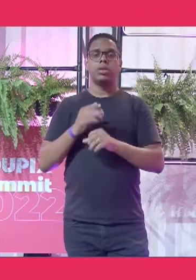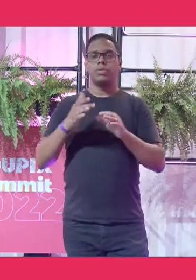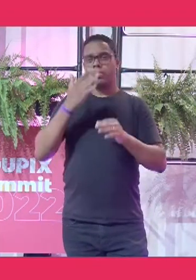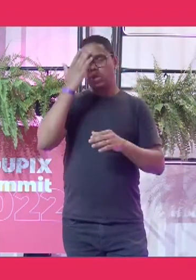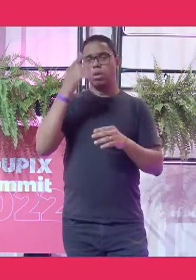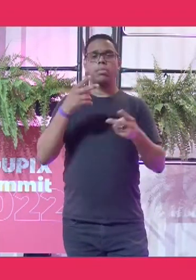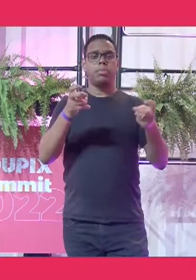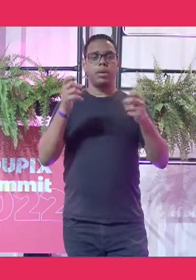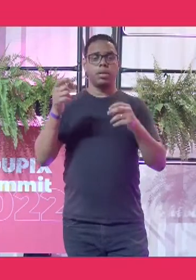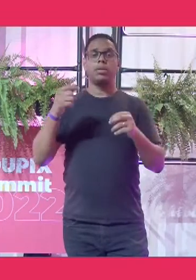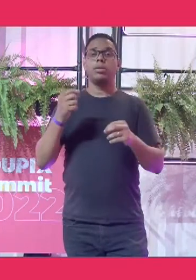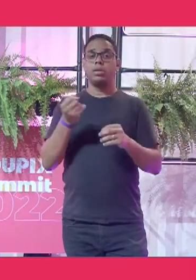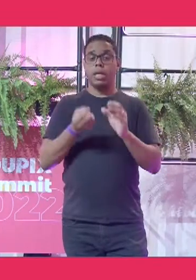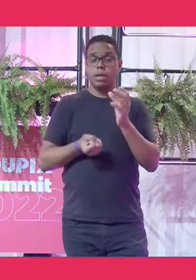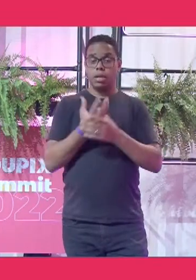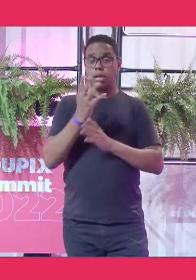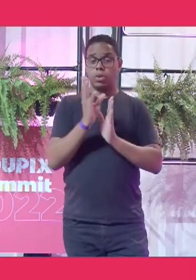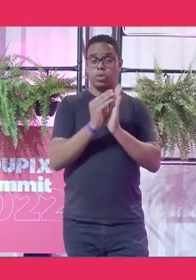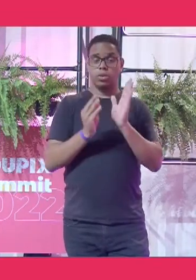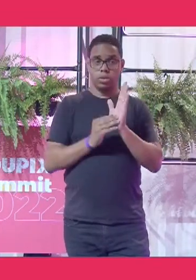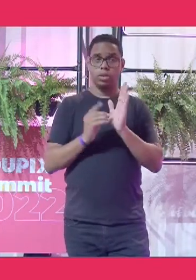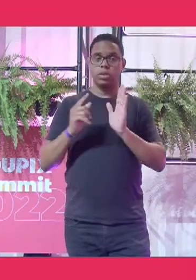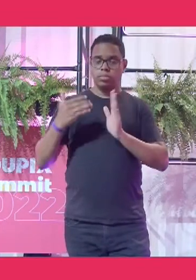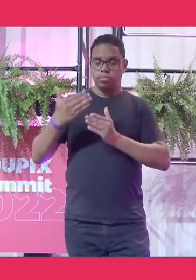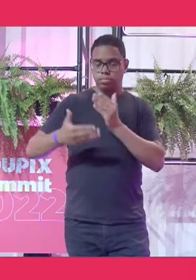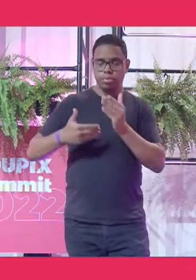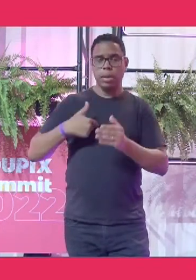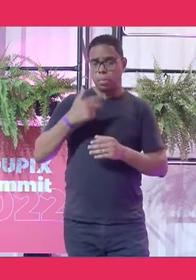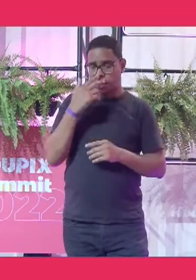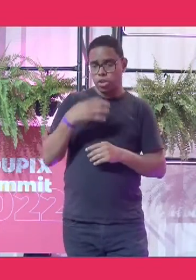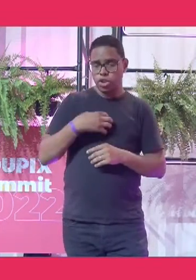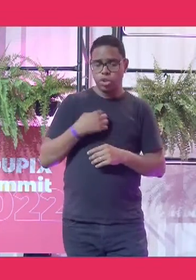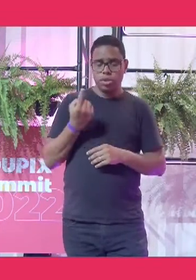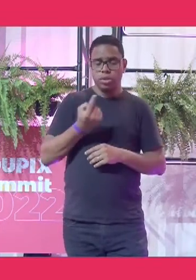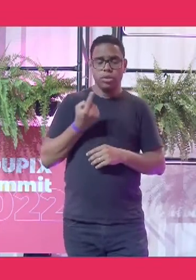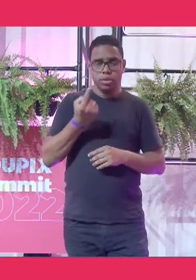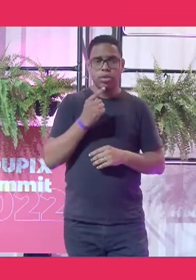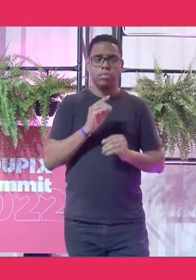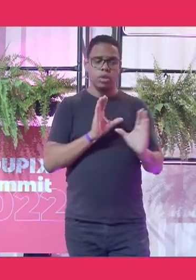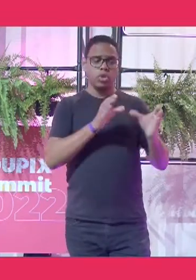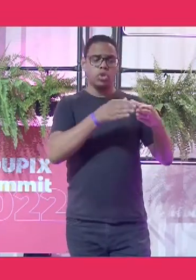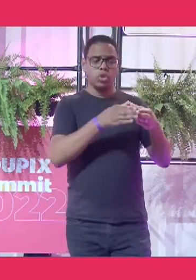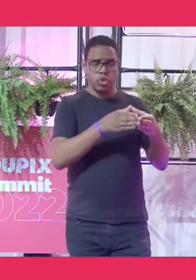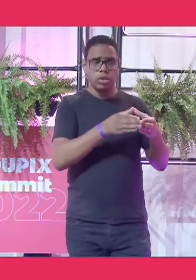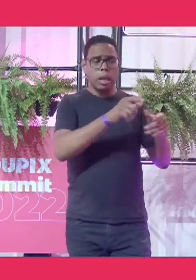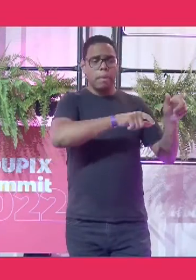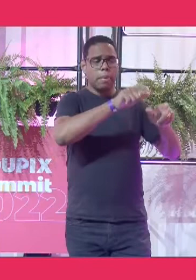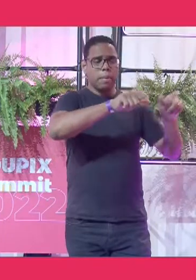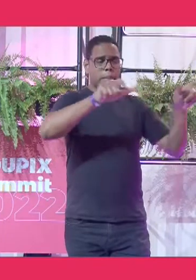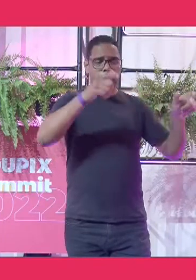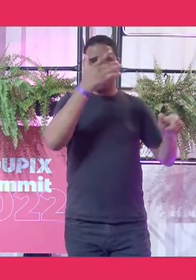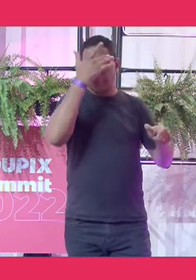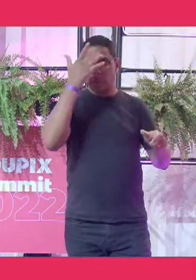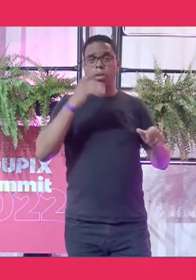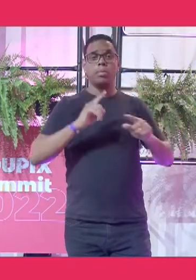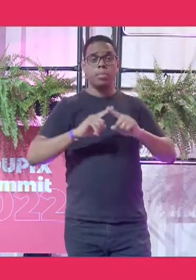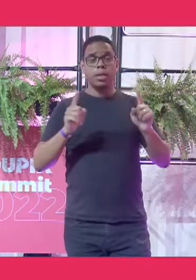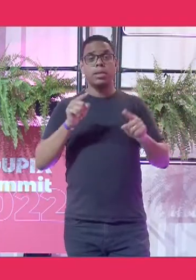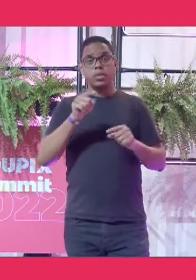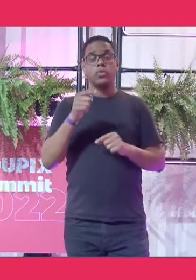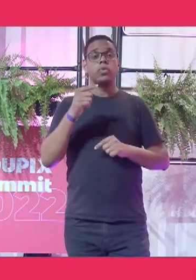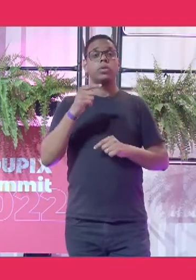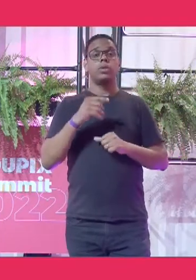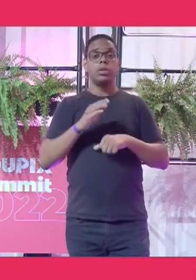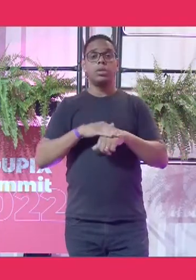gente. Eu digo que criar conteúdo é um processo muito solitário. Por mais que você tenha uma equipe de milhares de pessoas, no fim vai ser